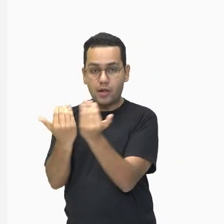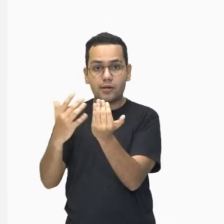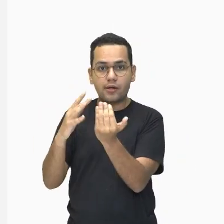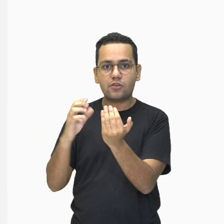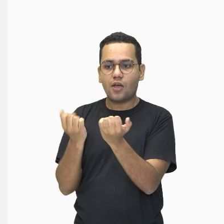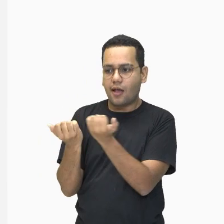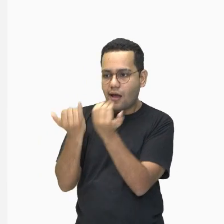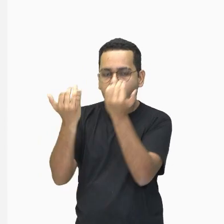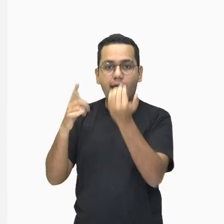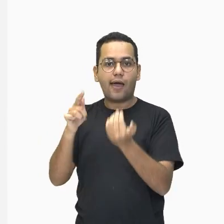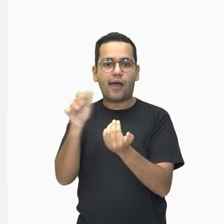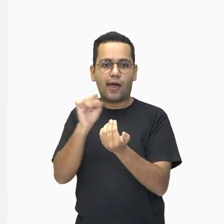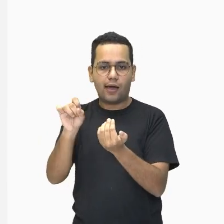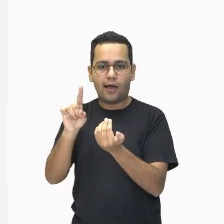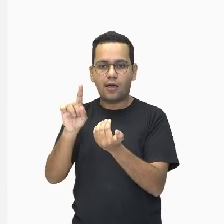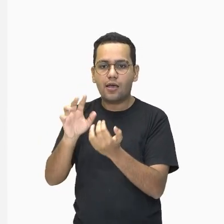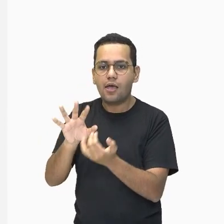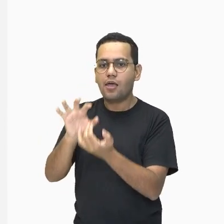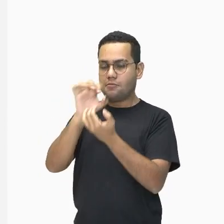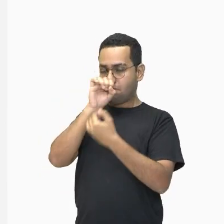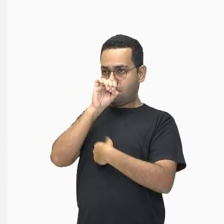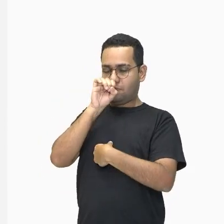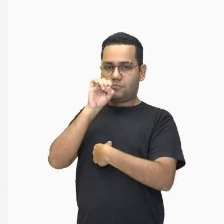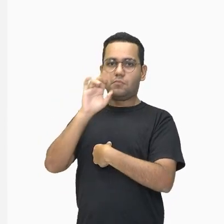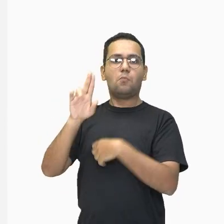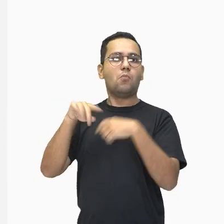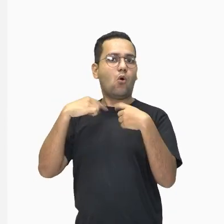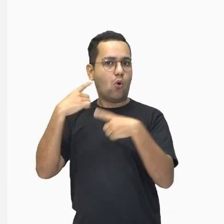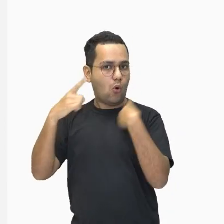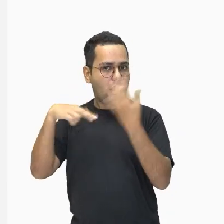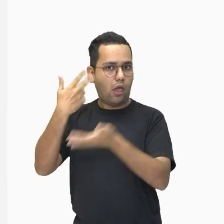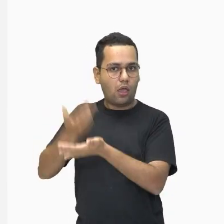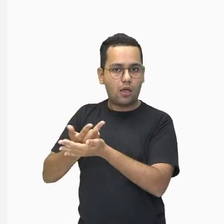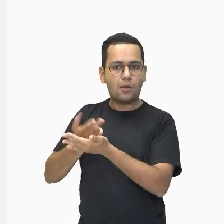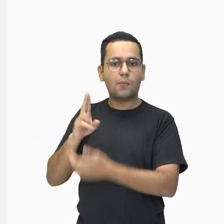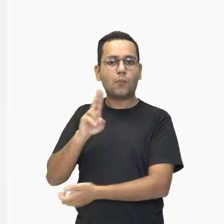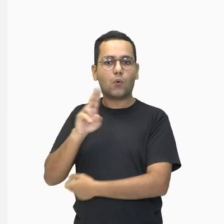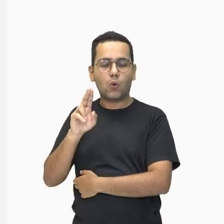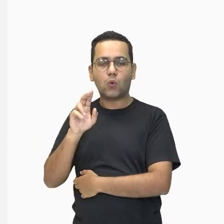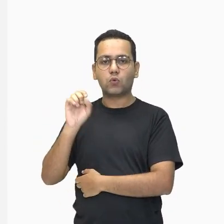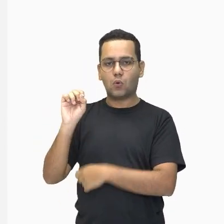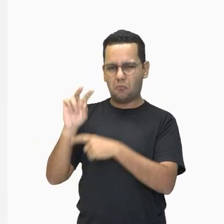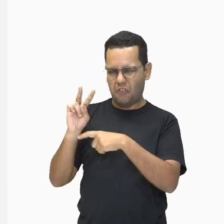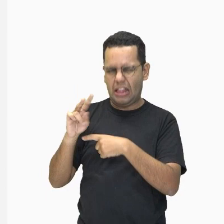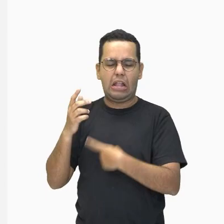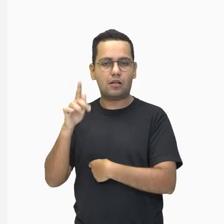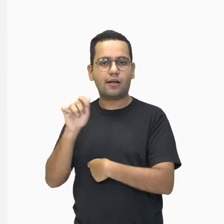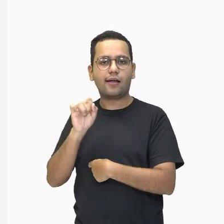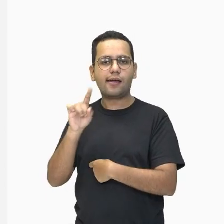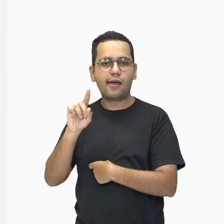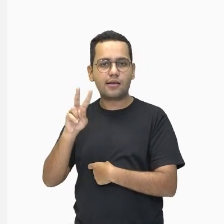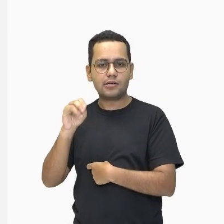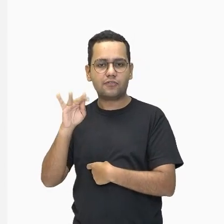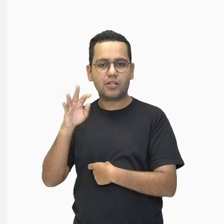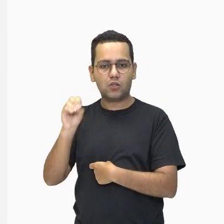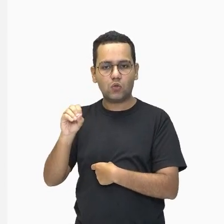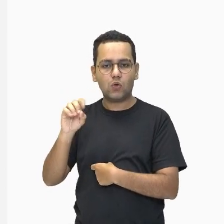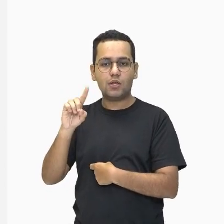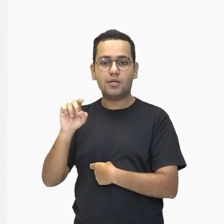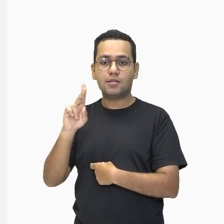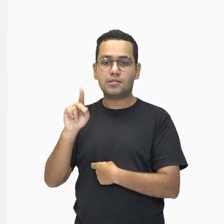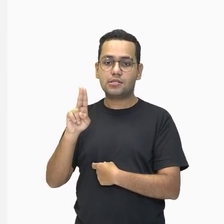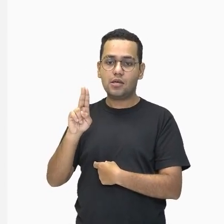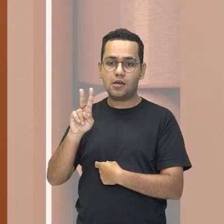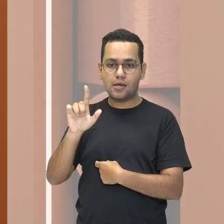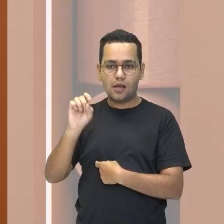venenoso Zyklon B. Era justamente feito, inclusive, há relatos que existia o